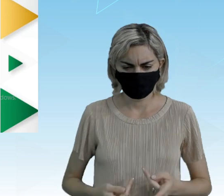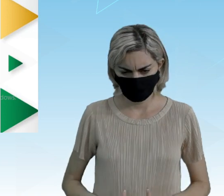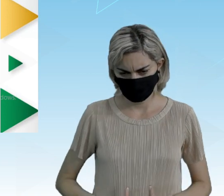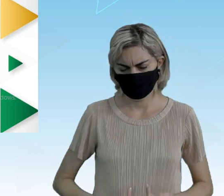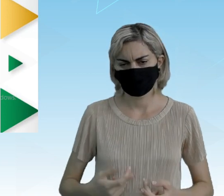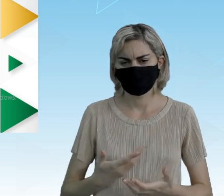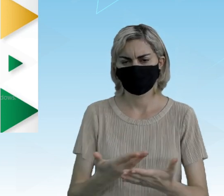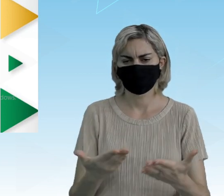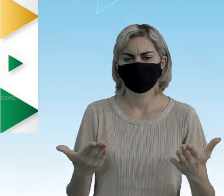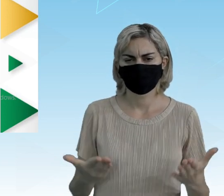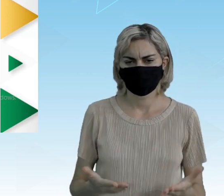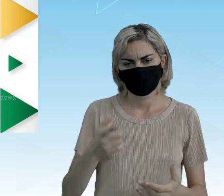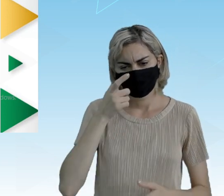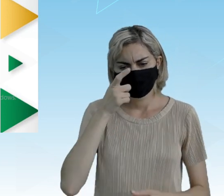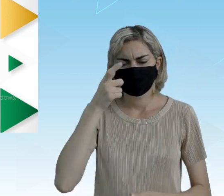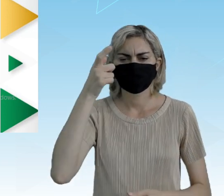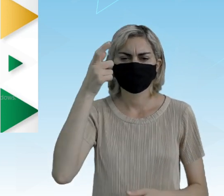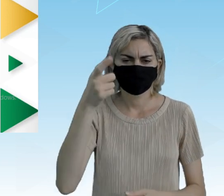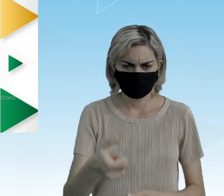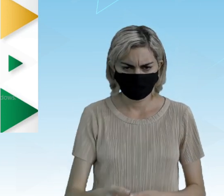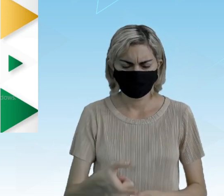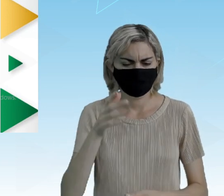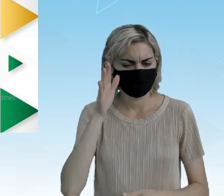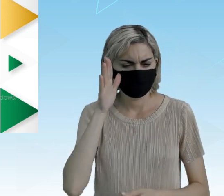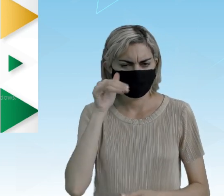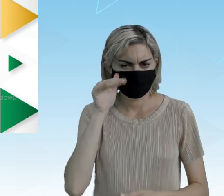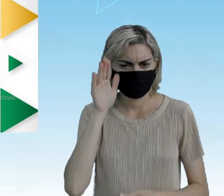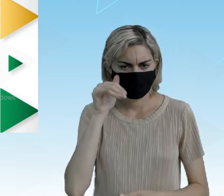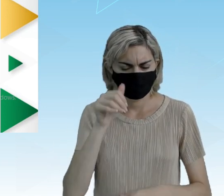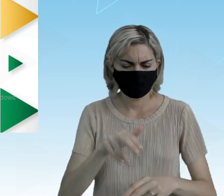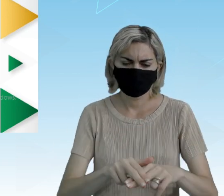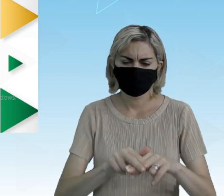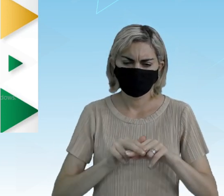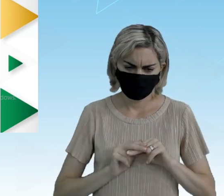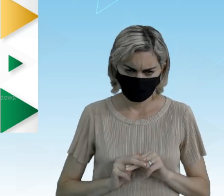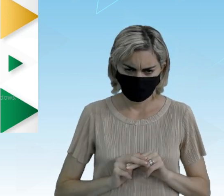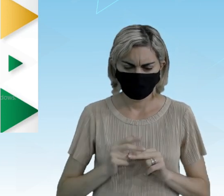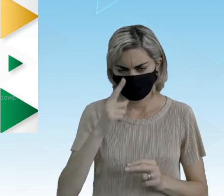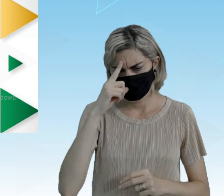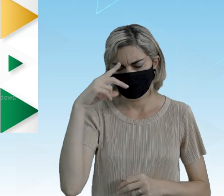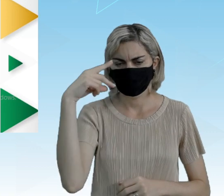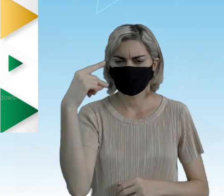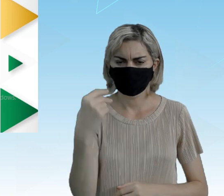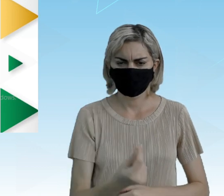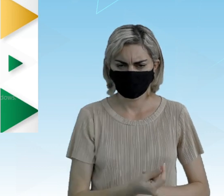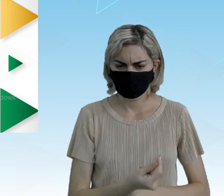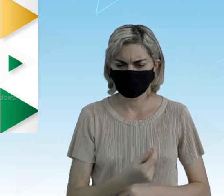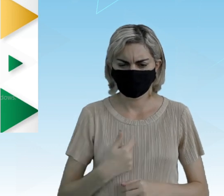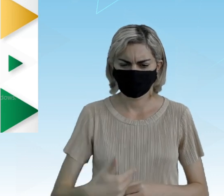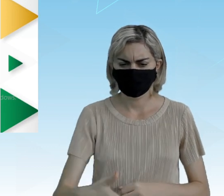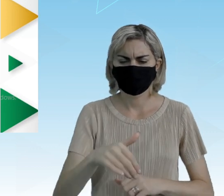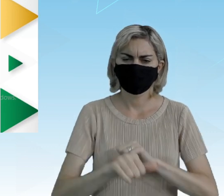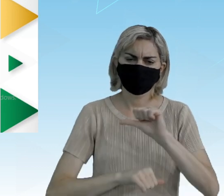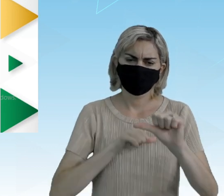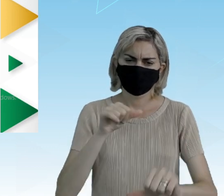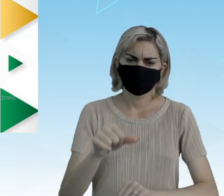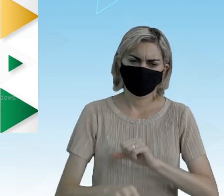em que sua intencionalidade e curiosidade resultam num processo criativo para